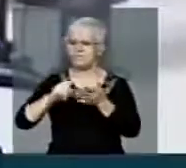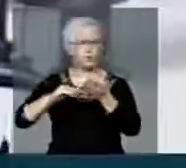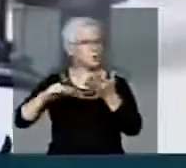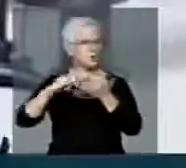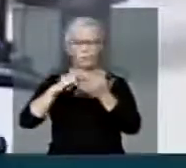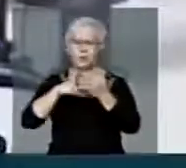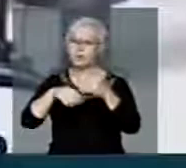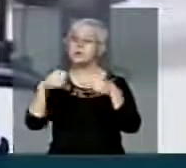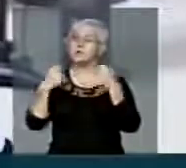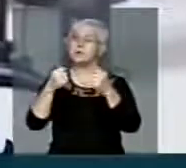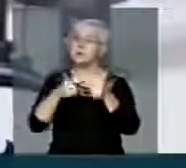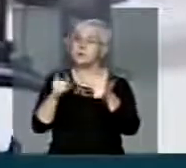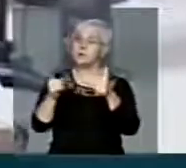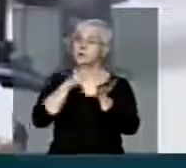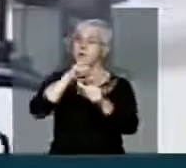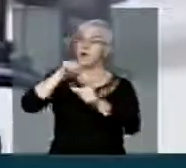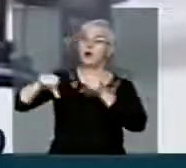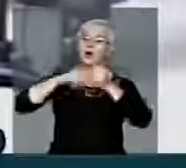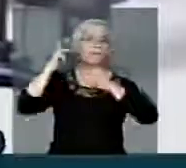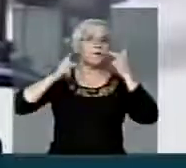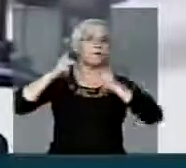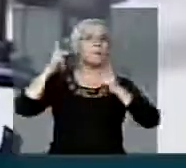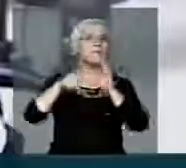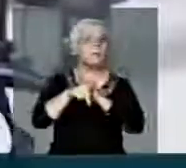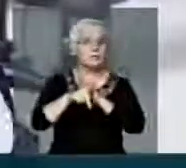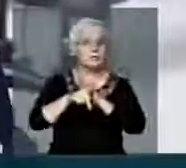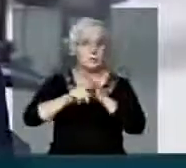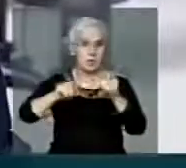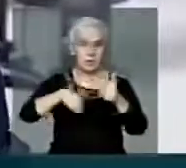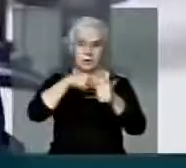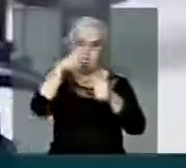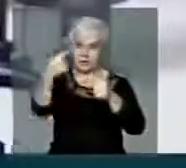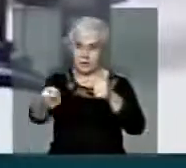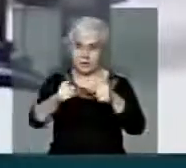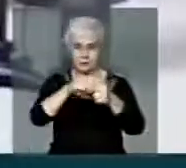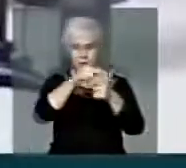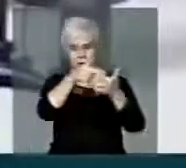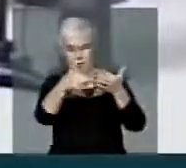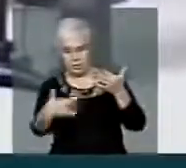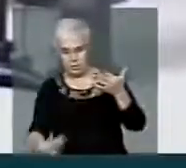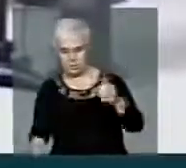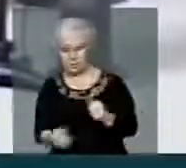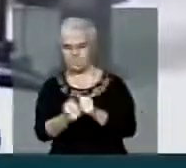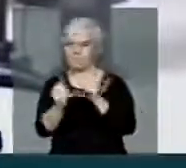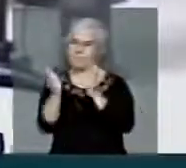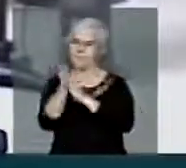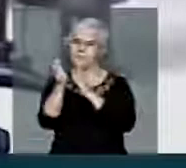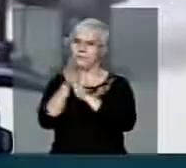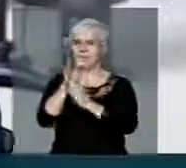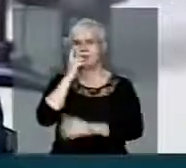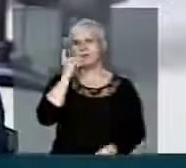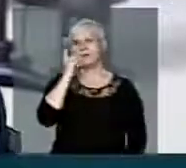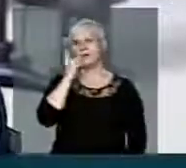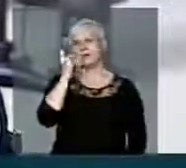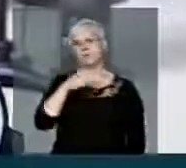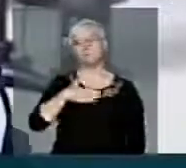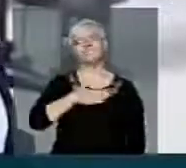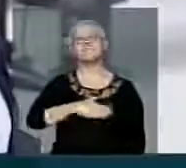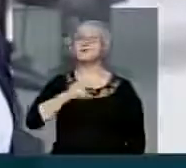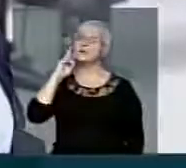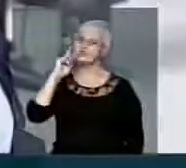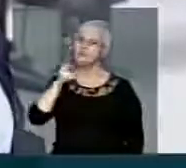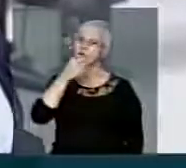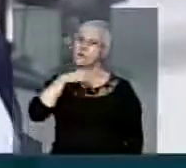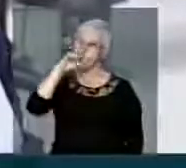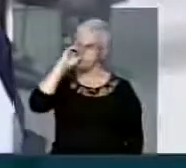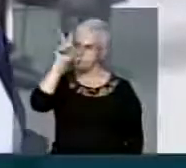Precisamos sim fazer a reforma política para depois fazermos as demais reformas. Parabéns, deputado, é um prazer, uma honra ter Vossa